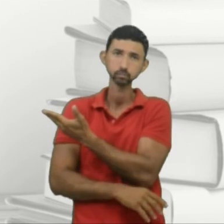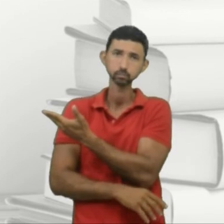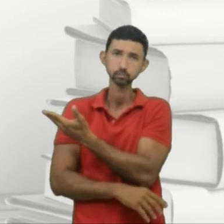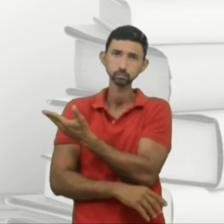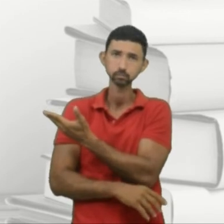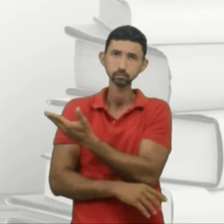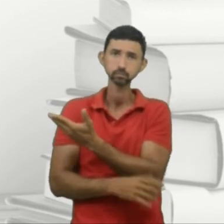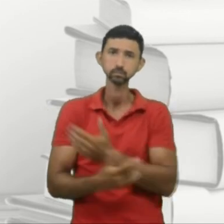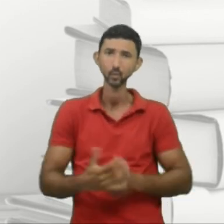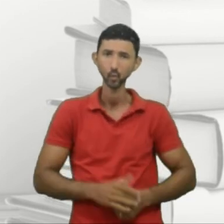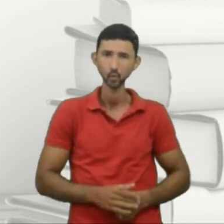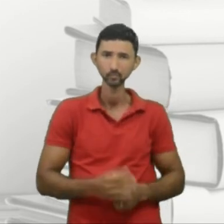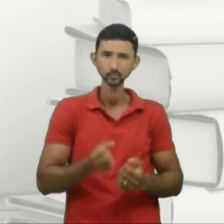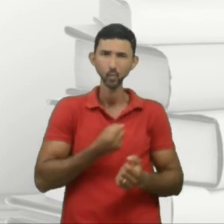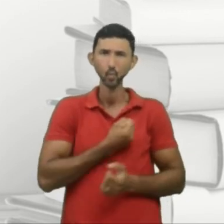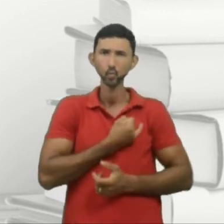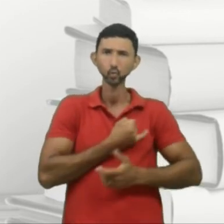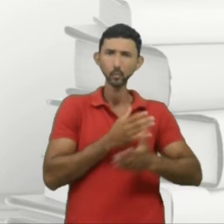tem